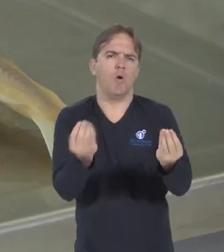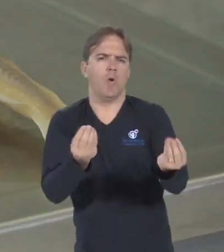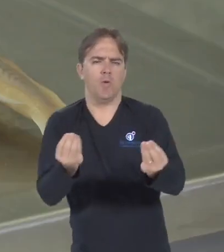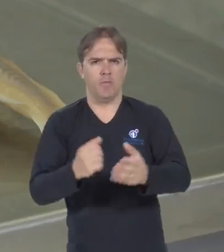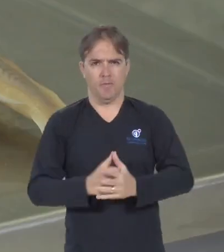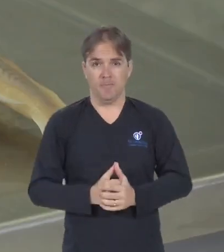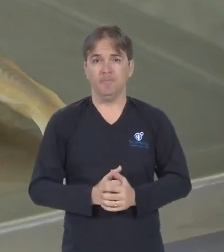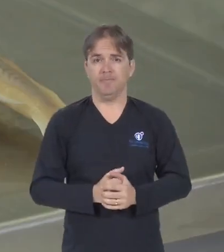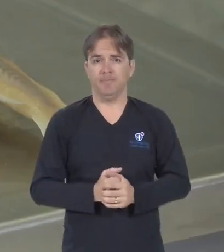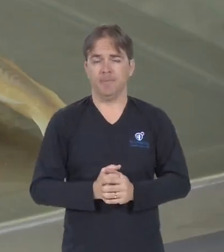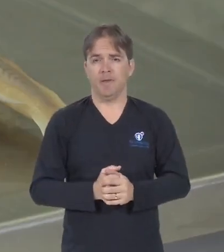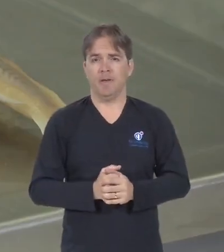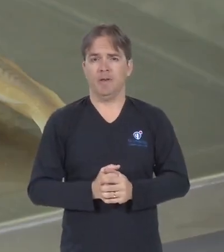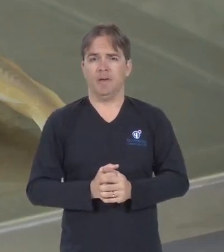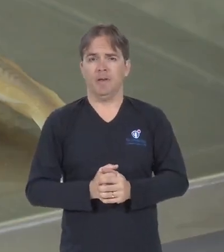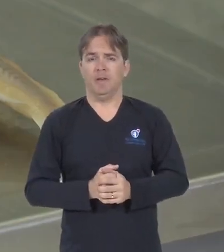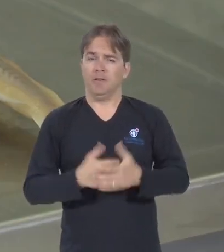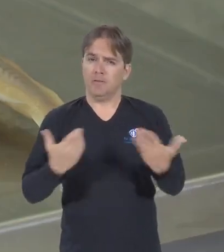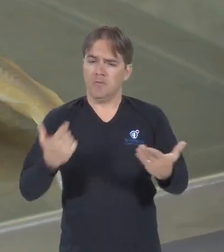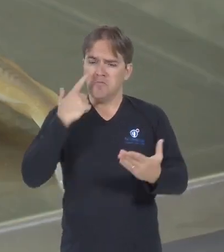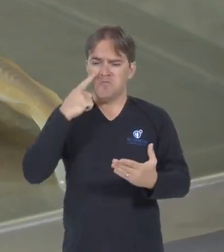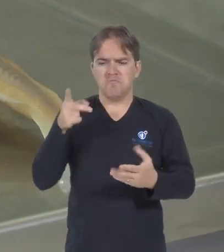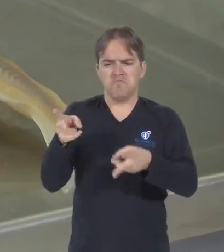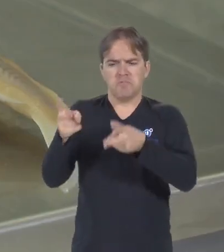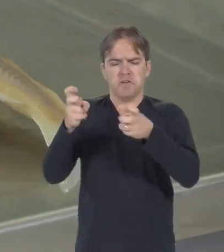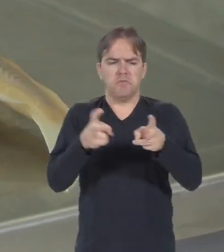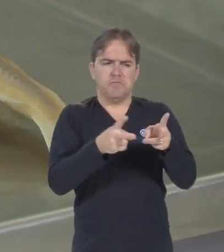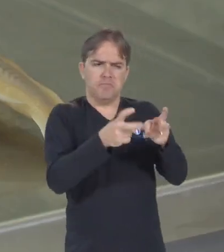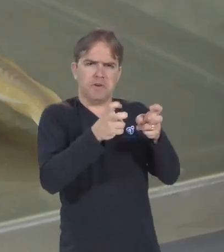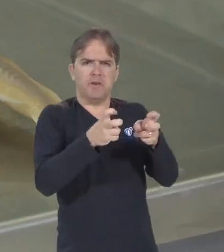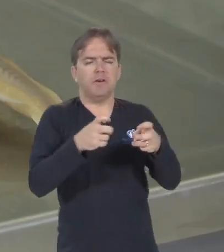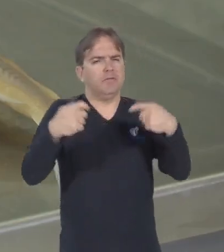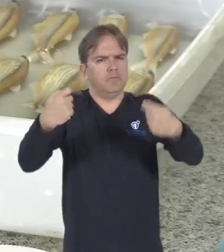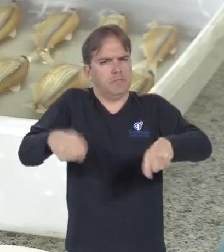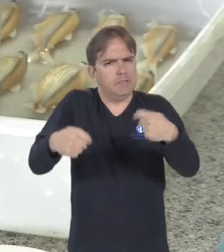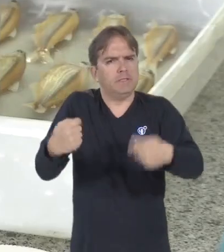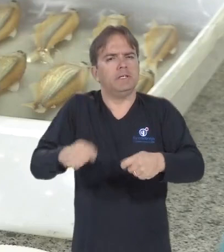tempo. Então, vindo dessa necessidade, a gente